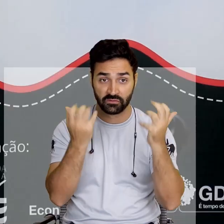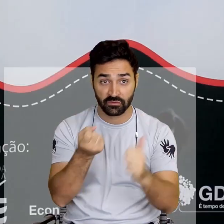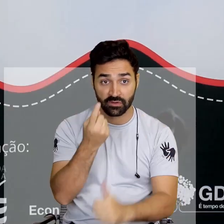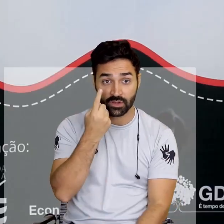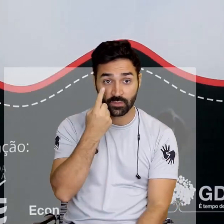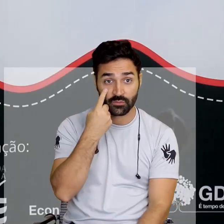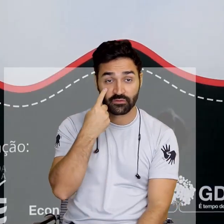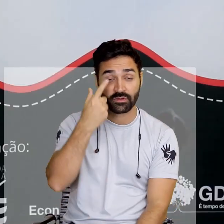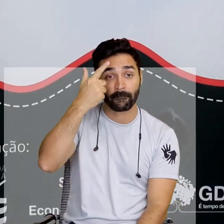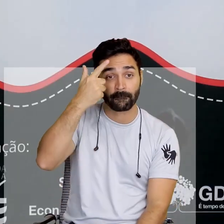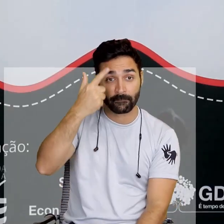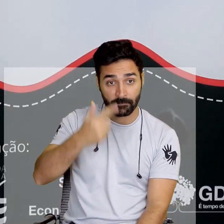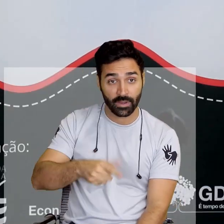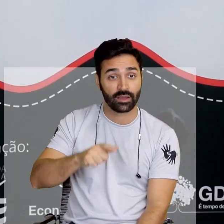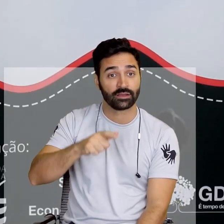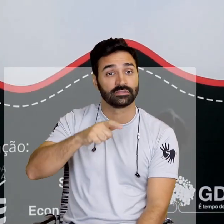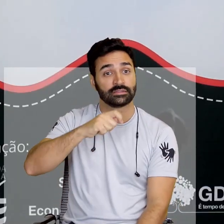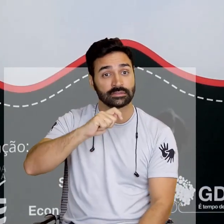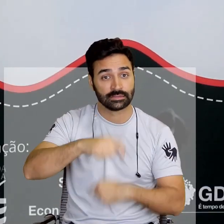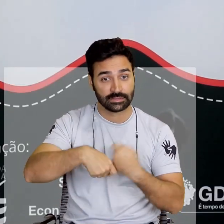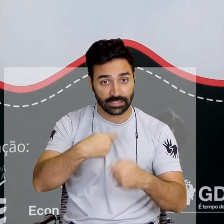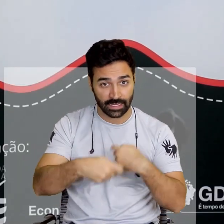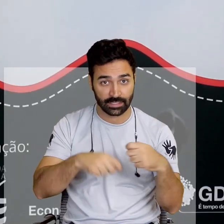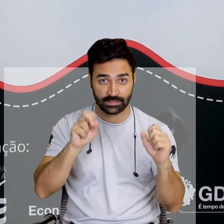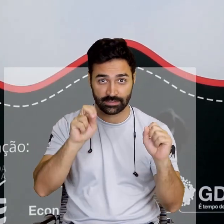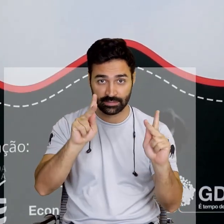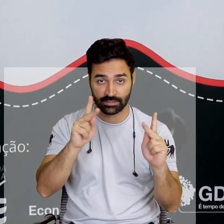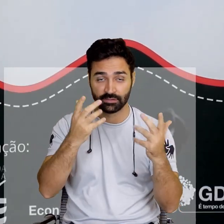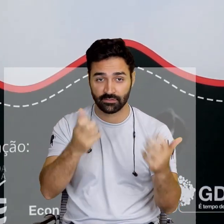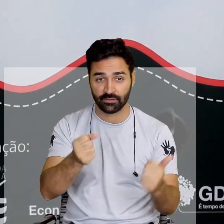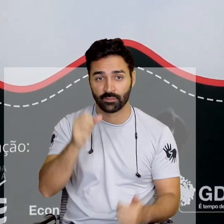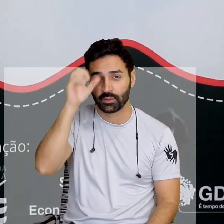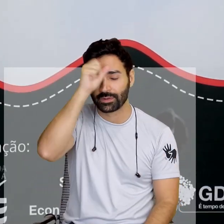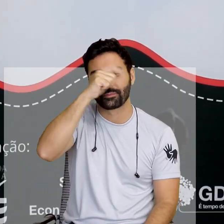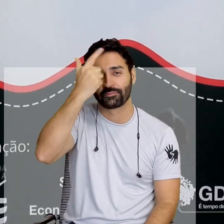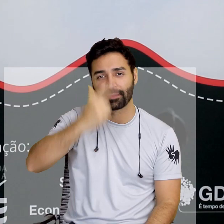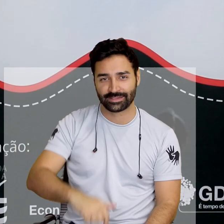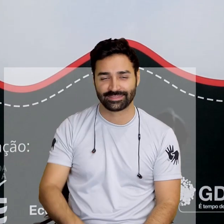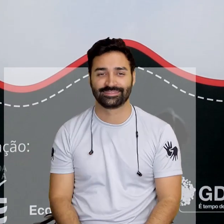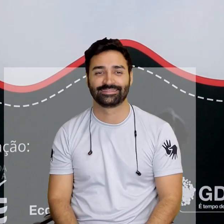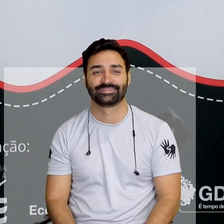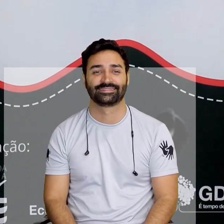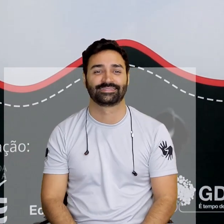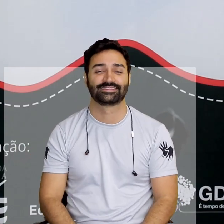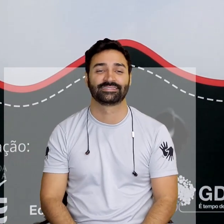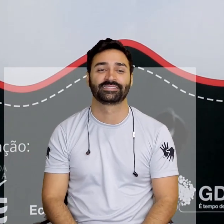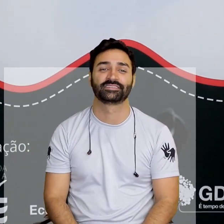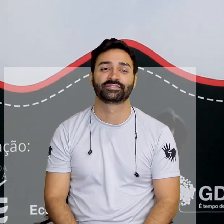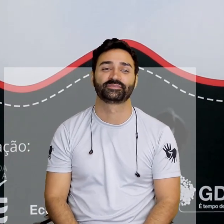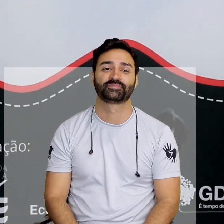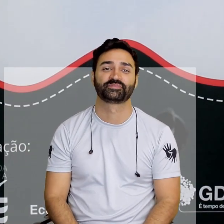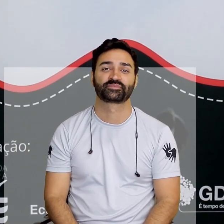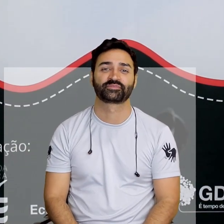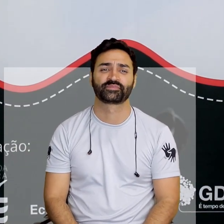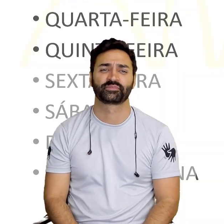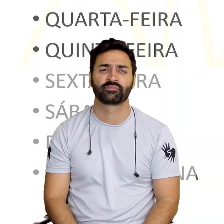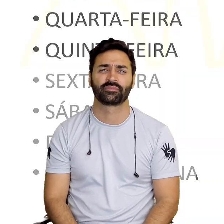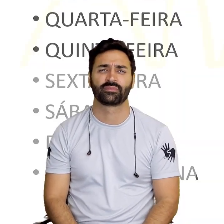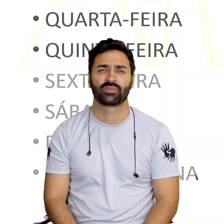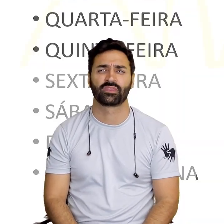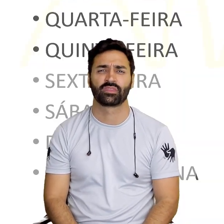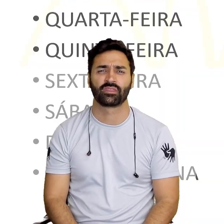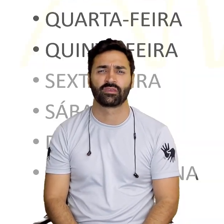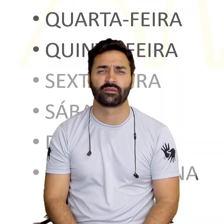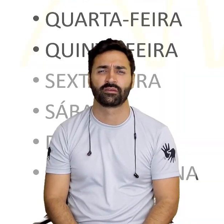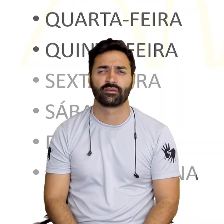relacionados a esse calendário nosso? Vamos aprender um pouquinho mais. A gente já aprendeu aqui também o